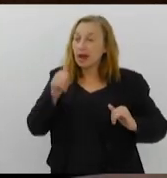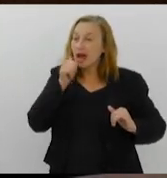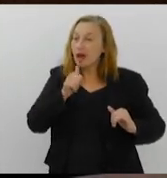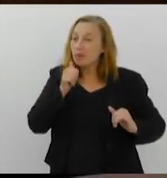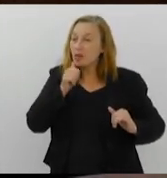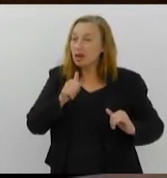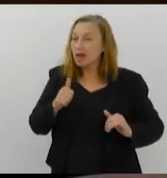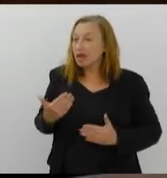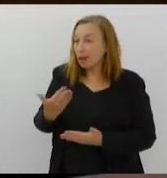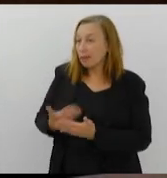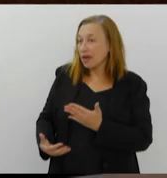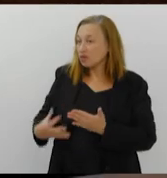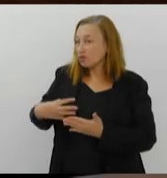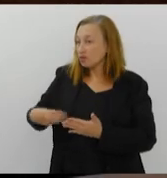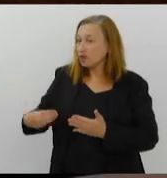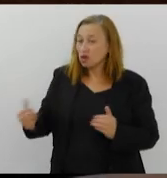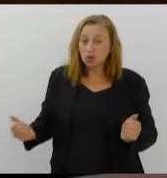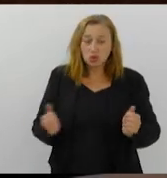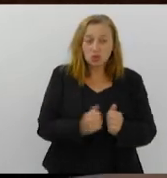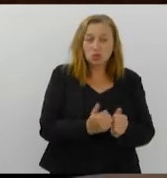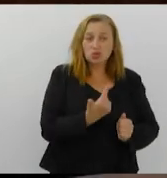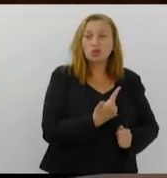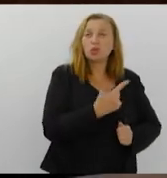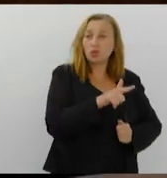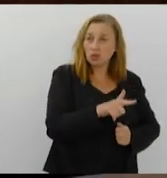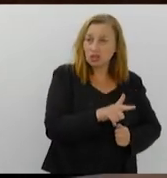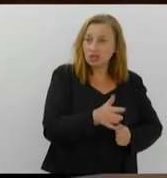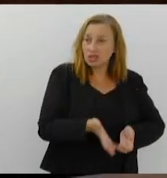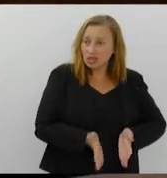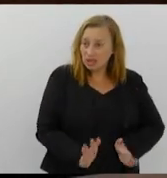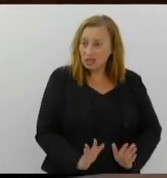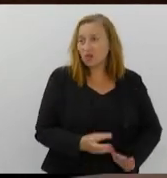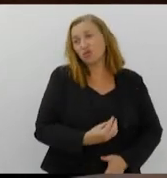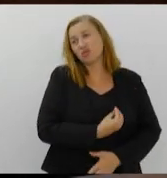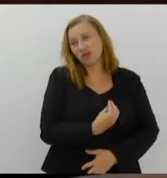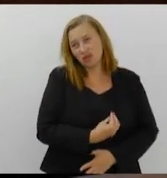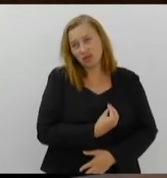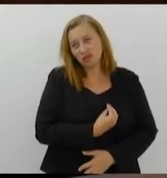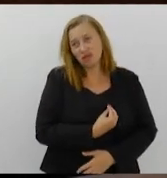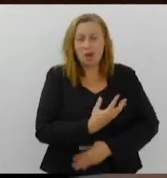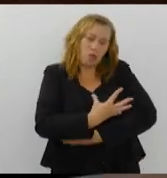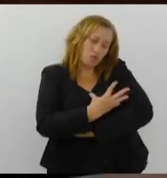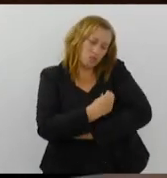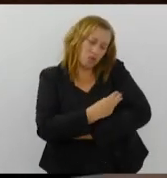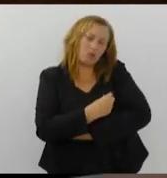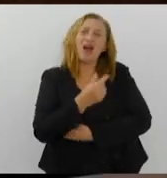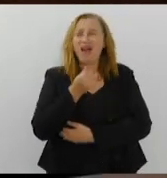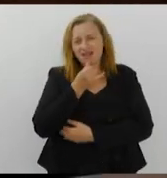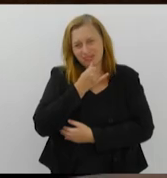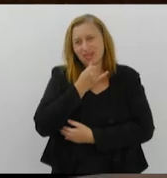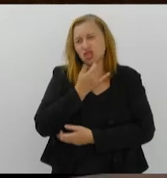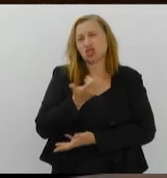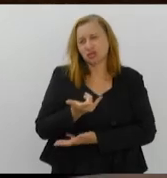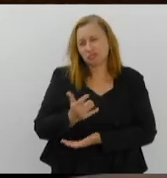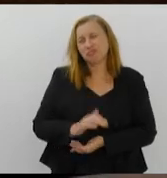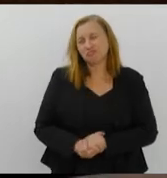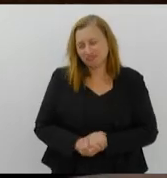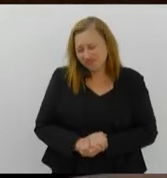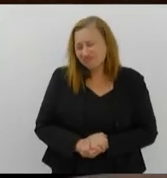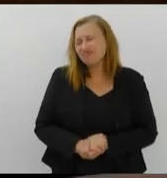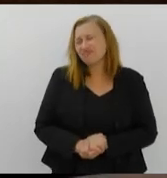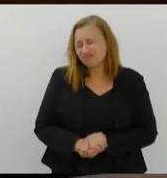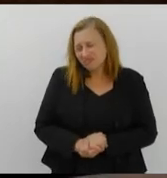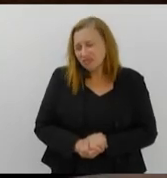o filho e fica junto de outras que estão com seu bebê amamentando, é triste,